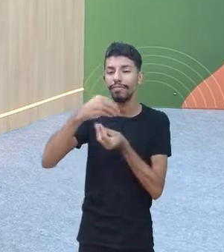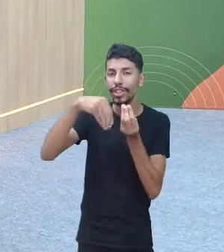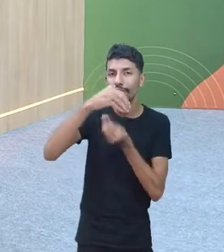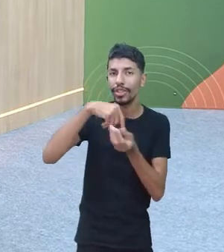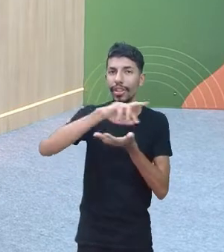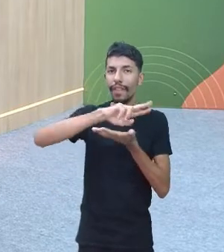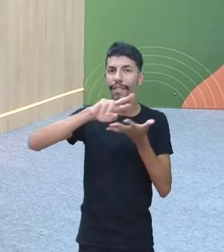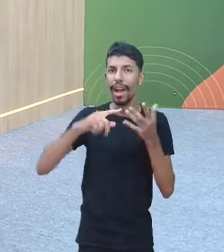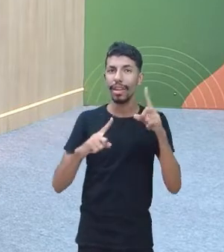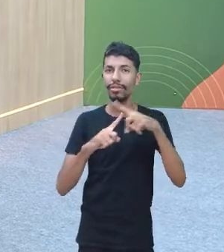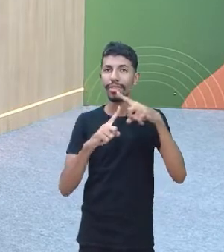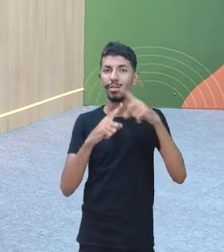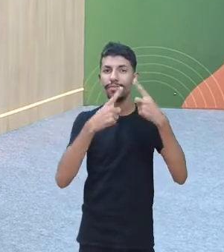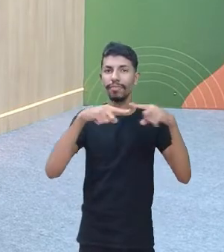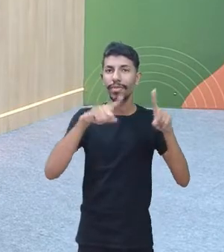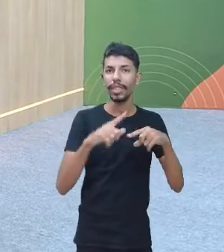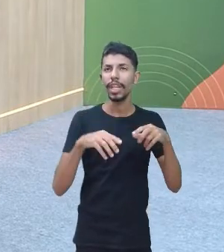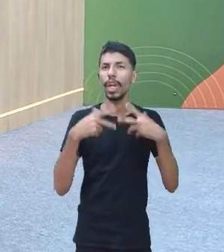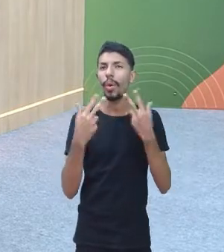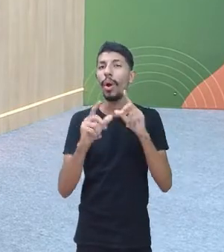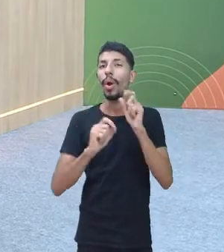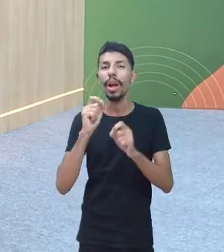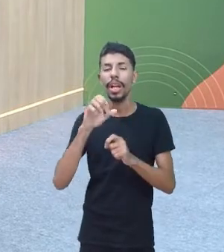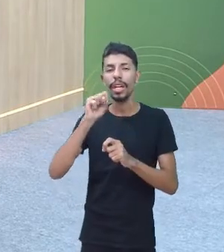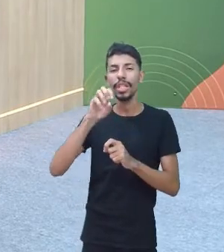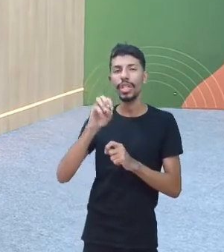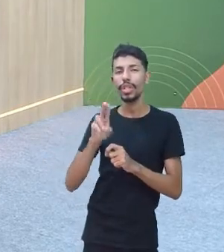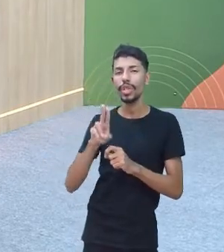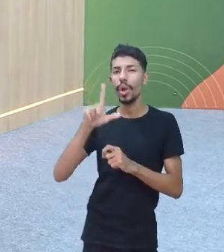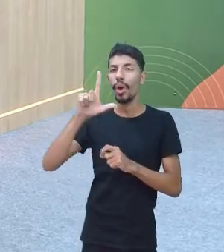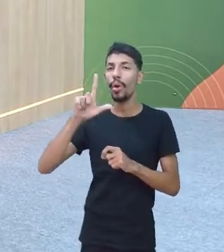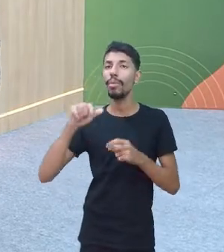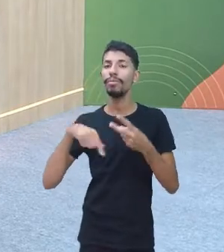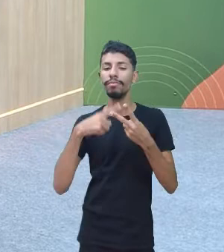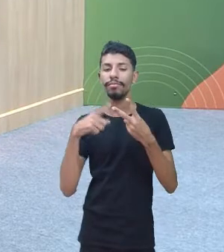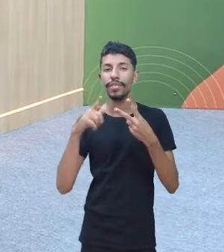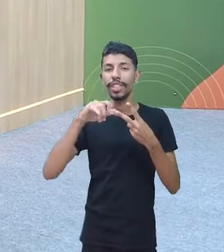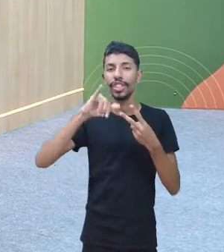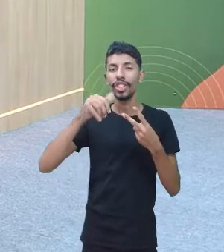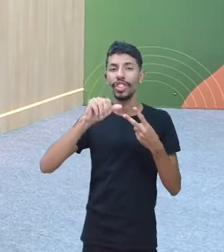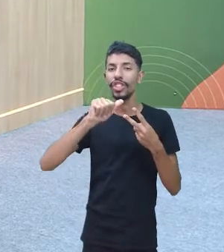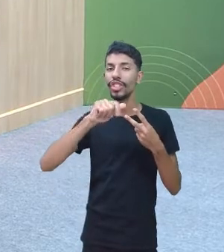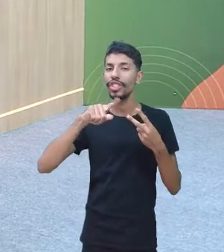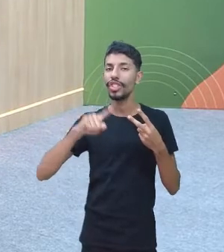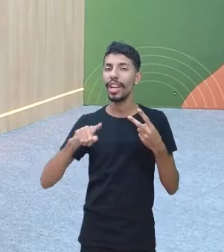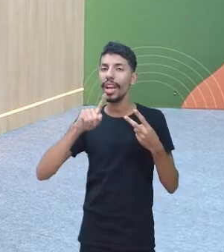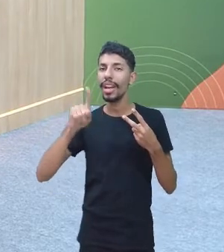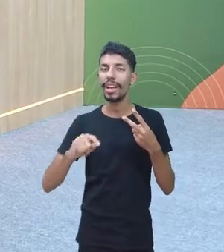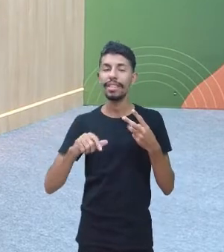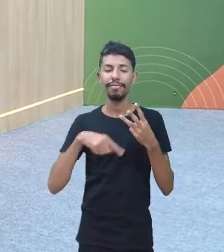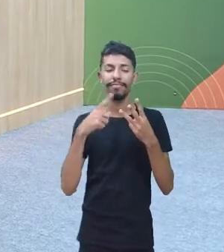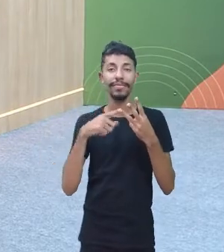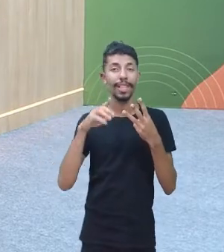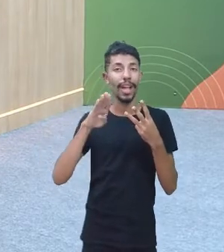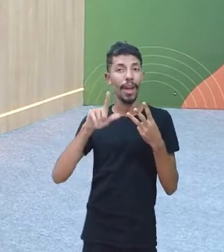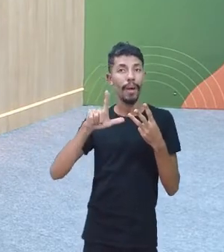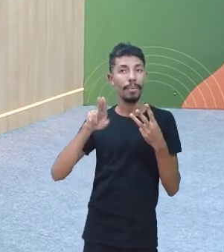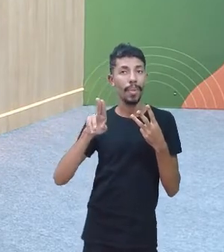o soul, como o jazz e como o blues. E aí, a partir disso, a gente tem uma